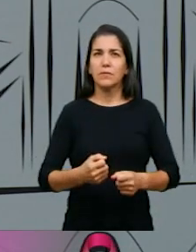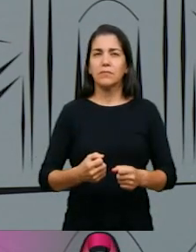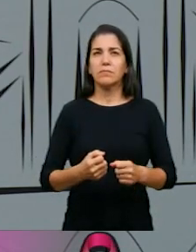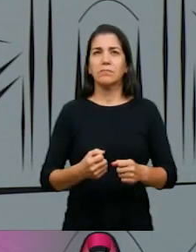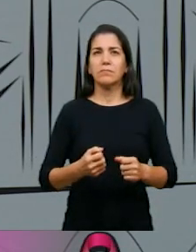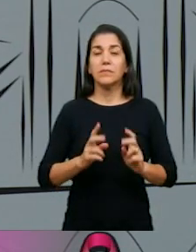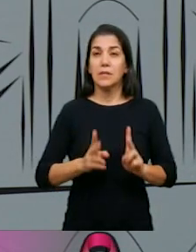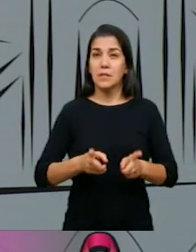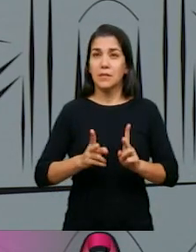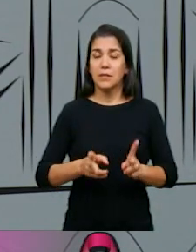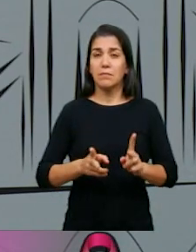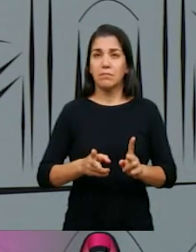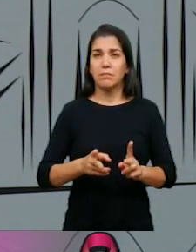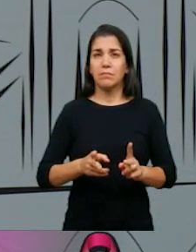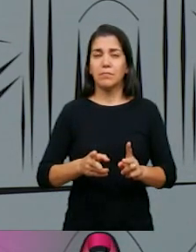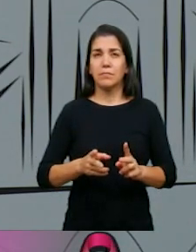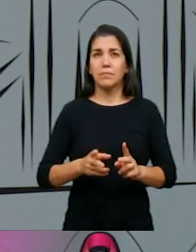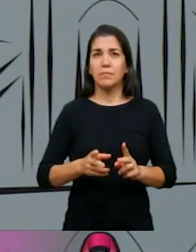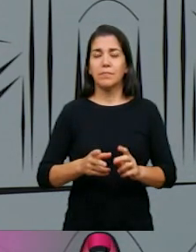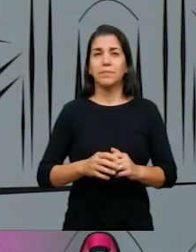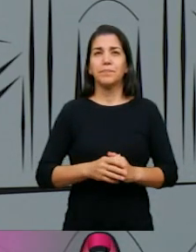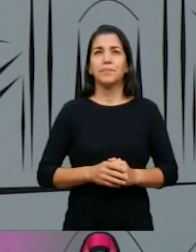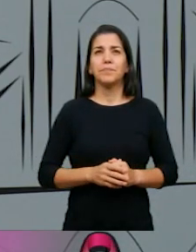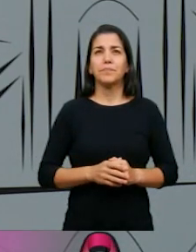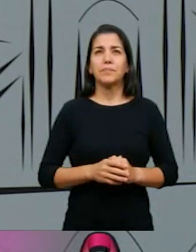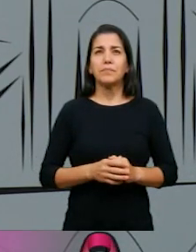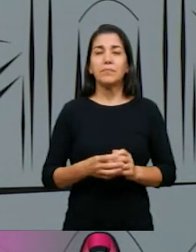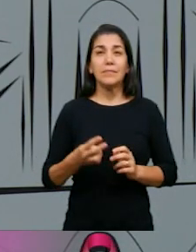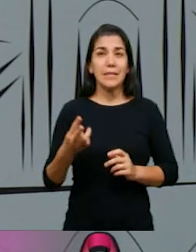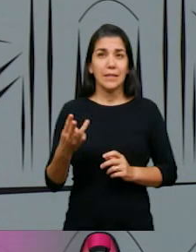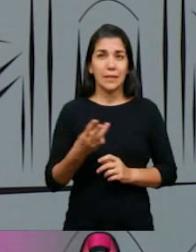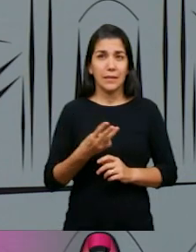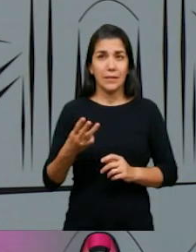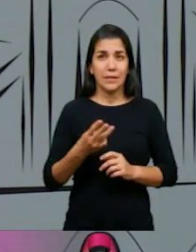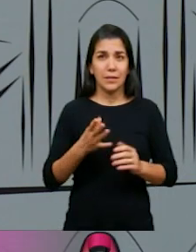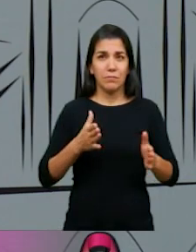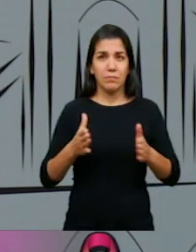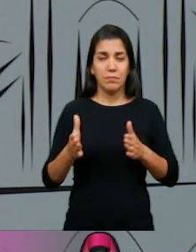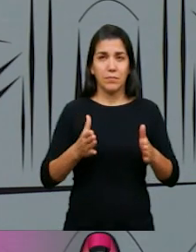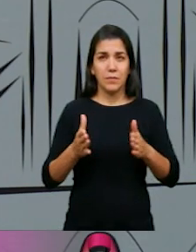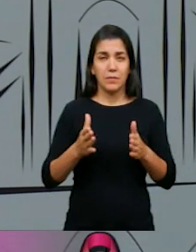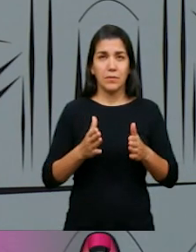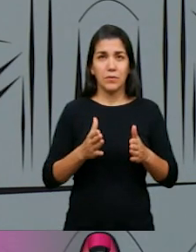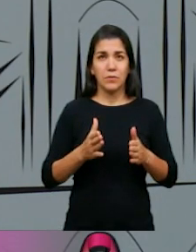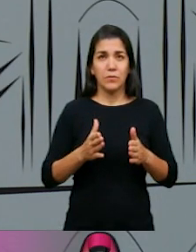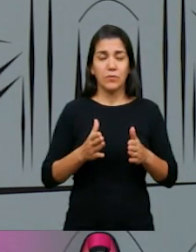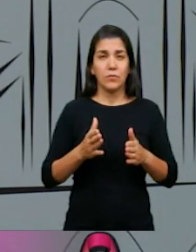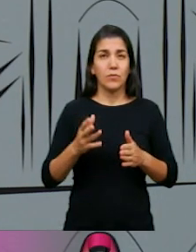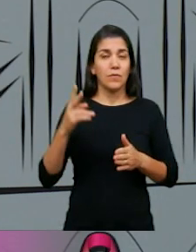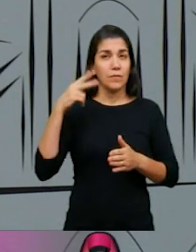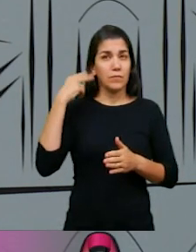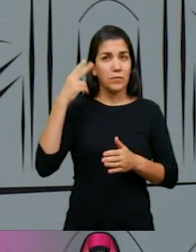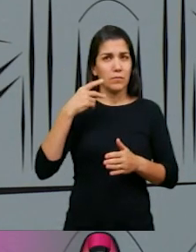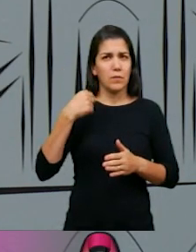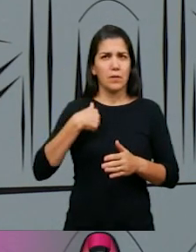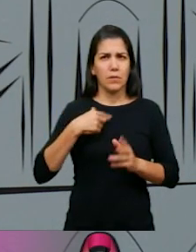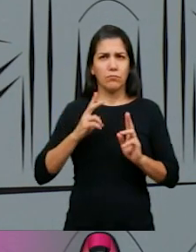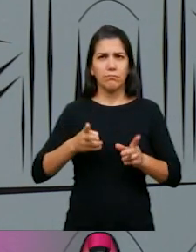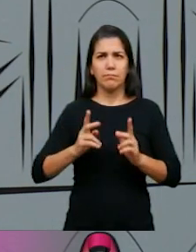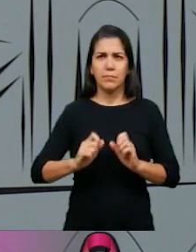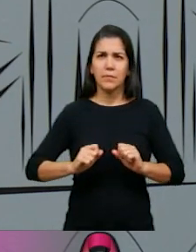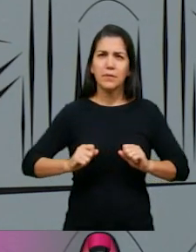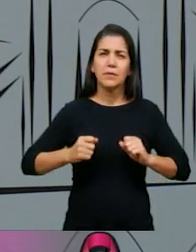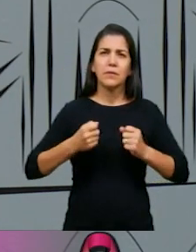cidade. Estamos prestes a terminar no terceiro ano de mandato, certo de que não temos medido esforços para buscar